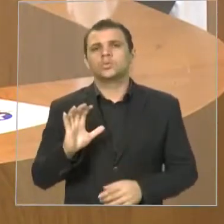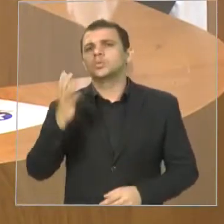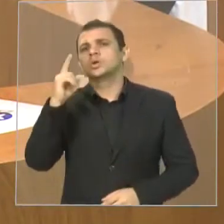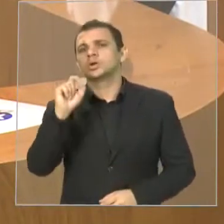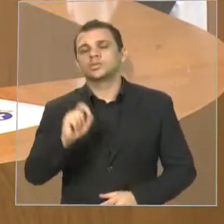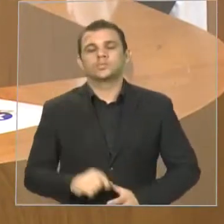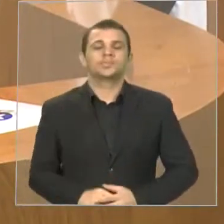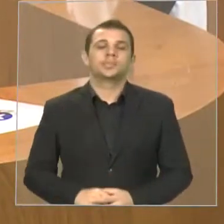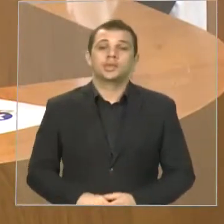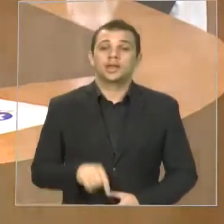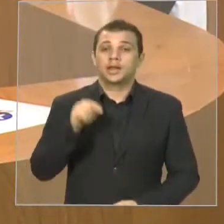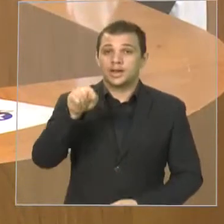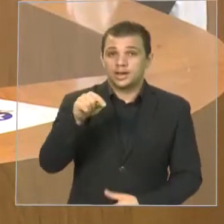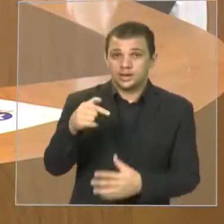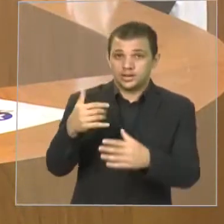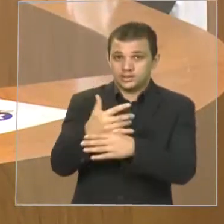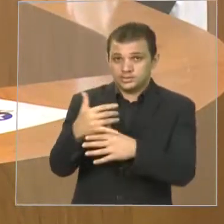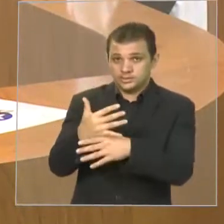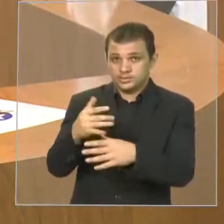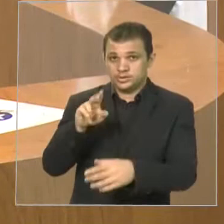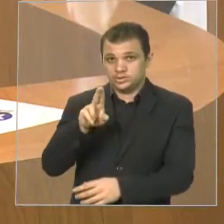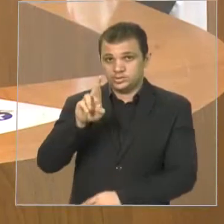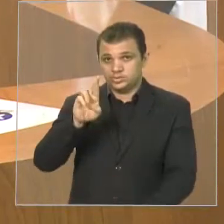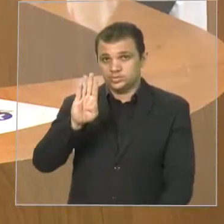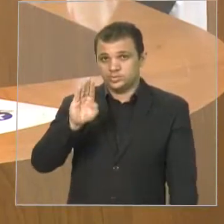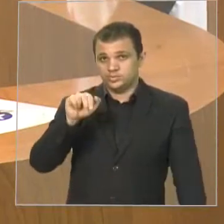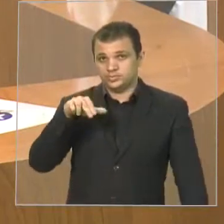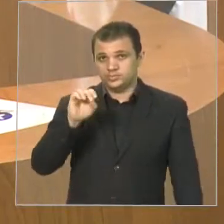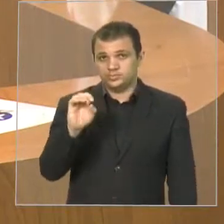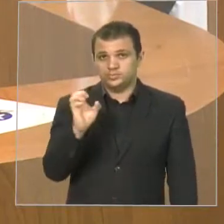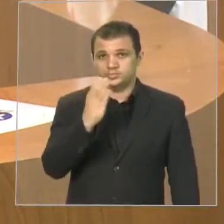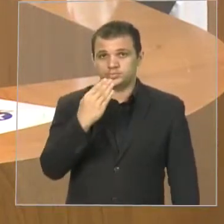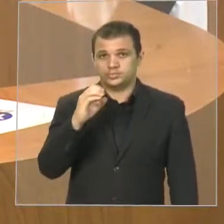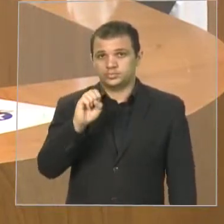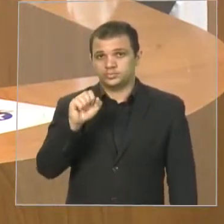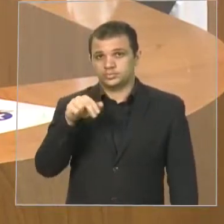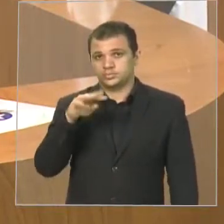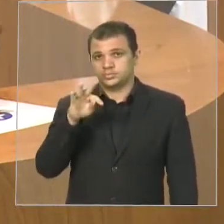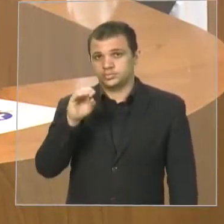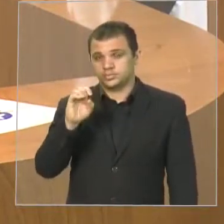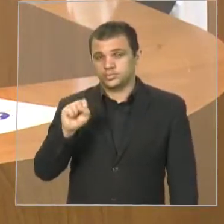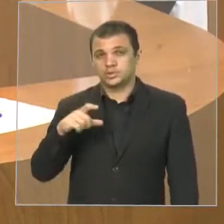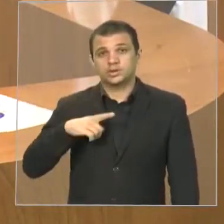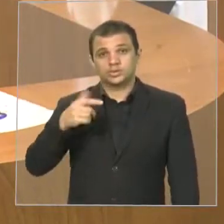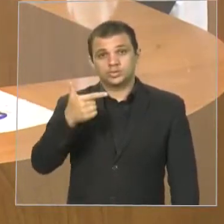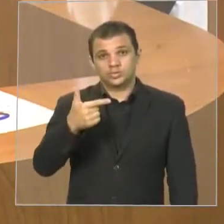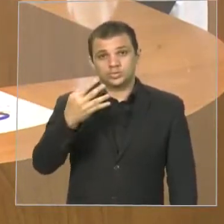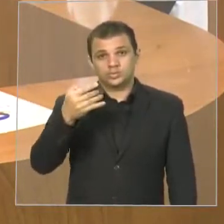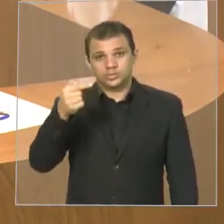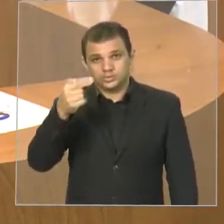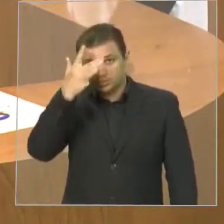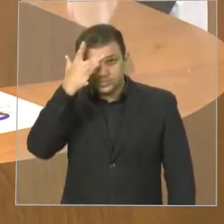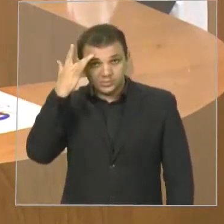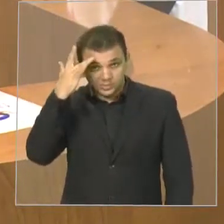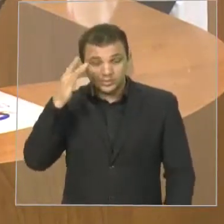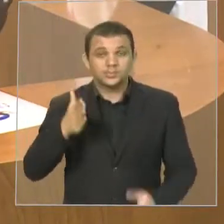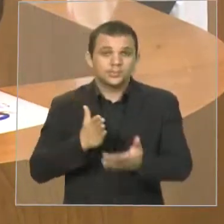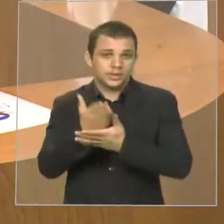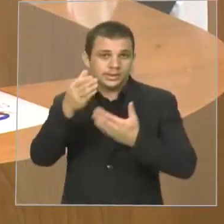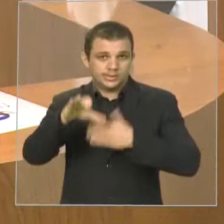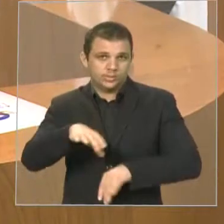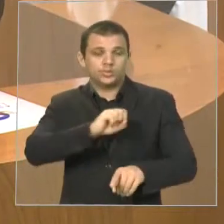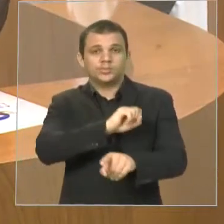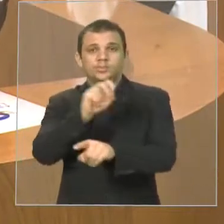247 servidores foram exonerados depois de terem sido aprovados no concurso e terem sido nomeados. Então